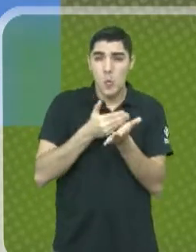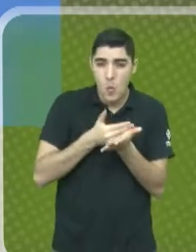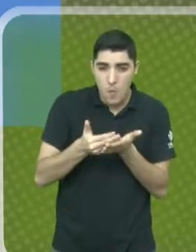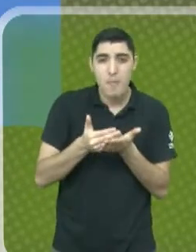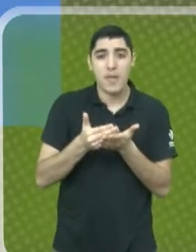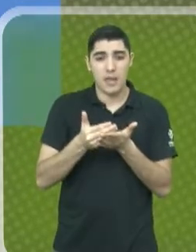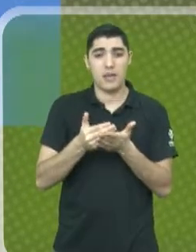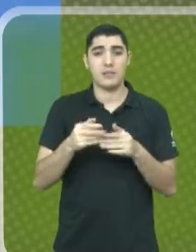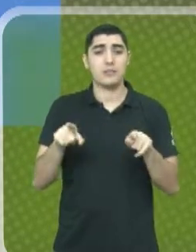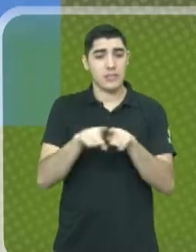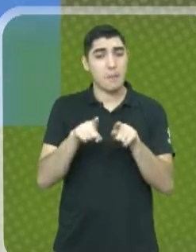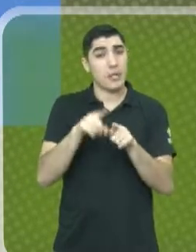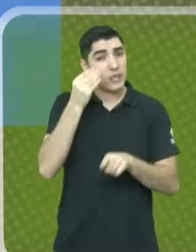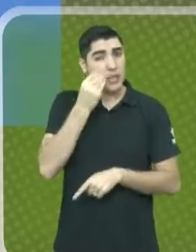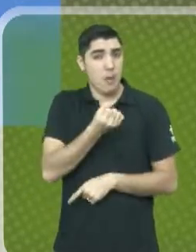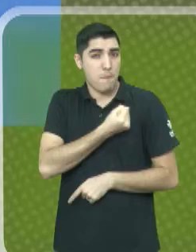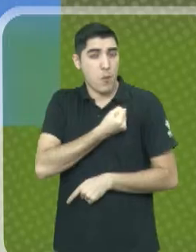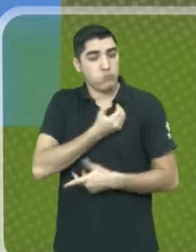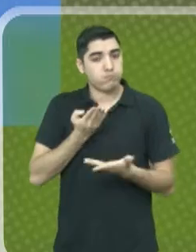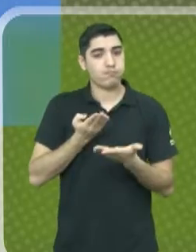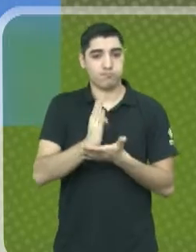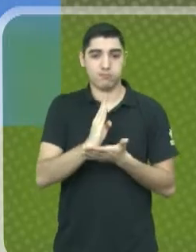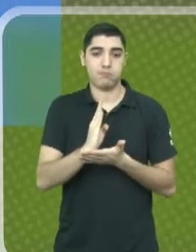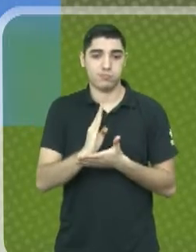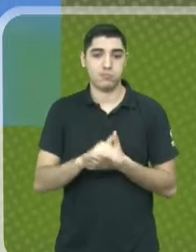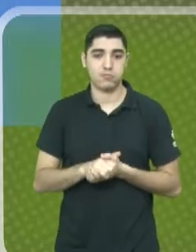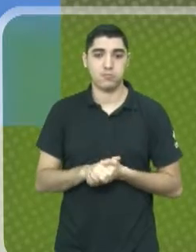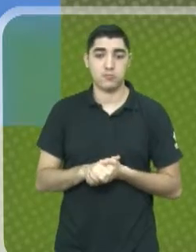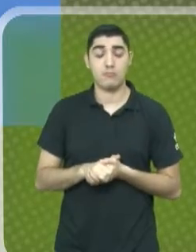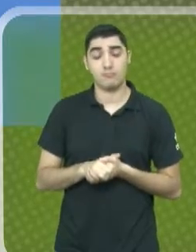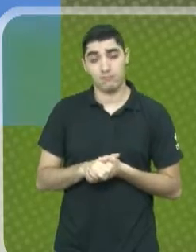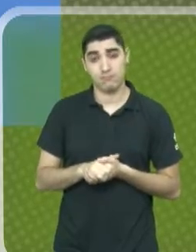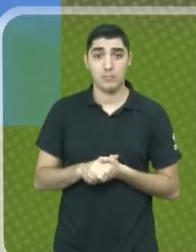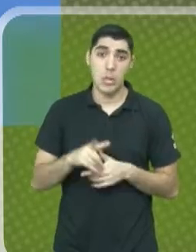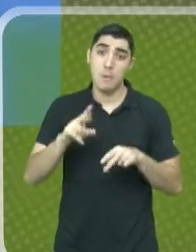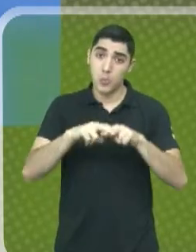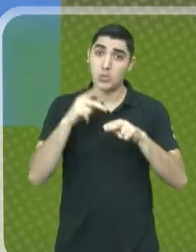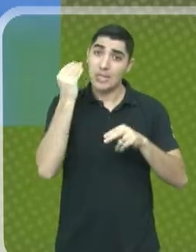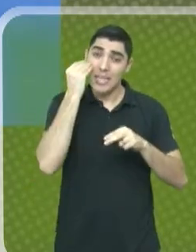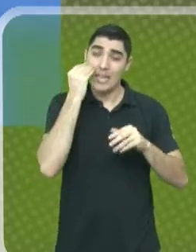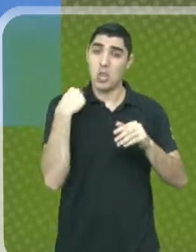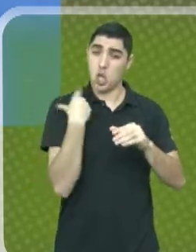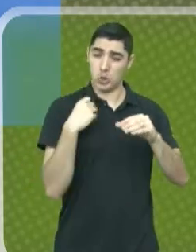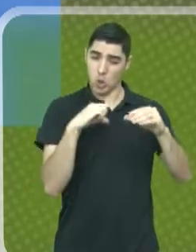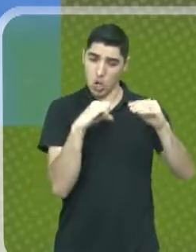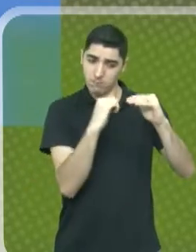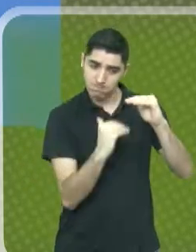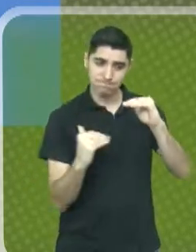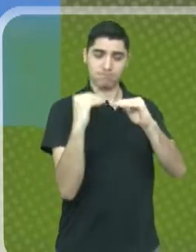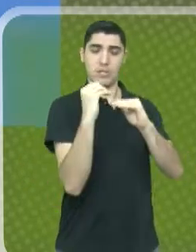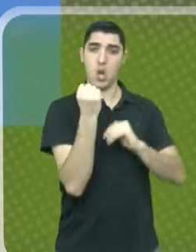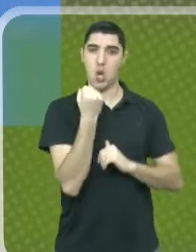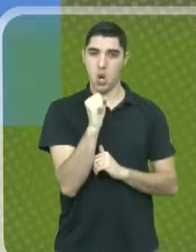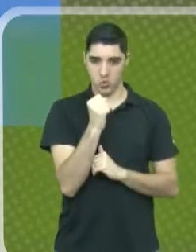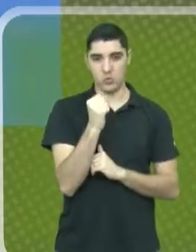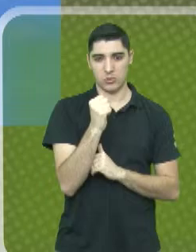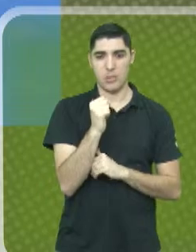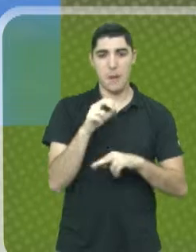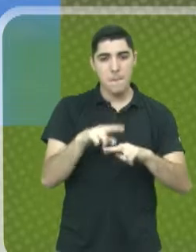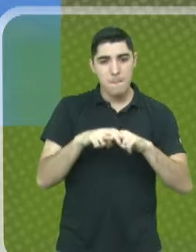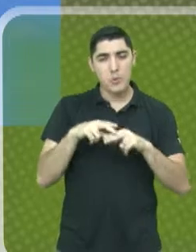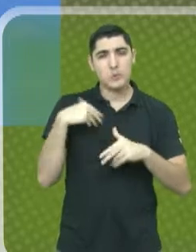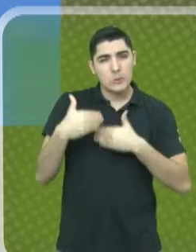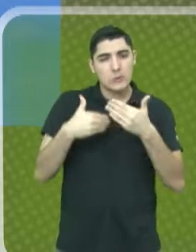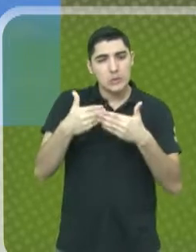se a gente consegue sair com os pontos, melhorar a nossa parte na classificação, que acredito que nós vai ganhar umas 2, 3